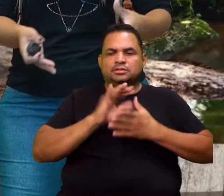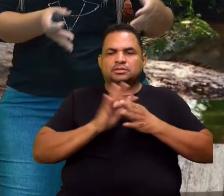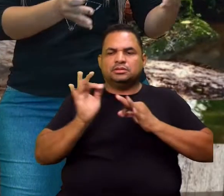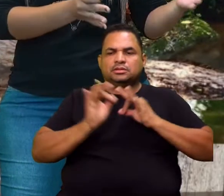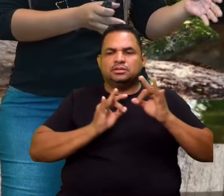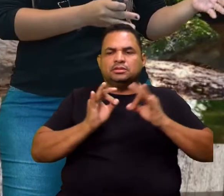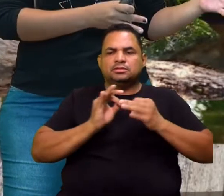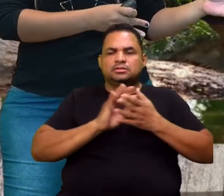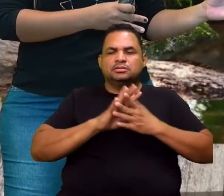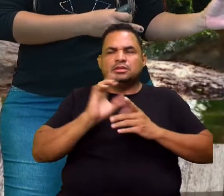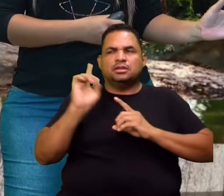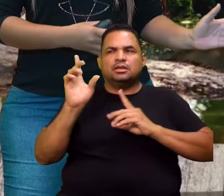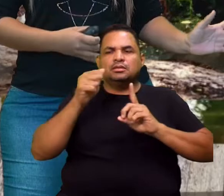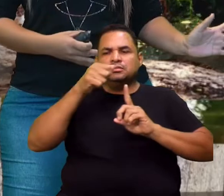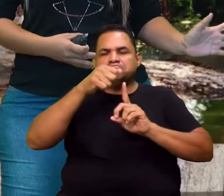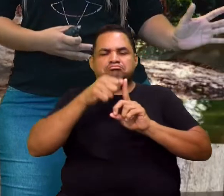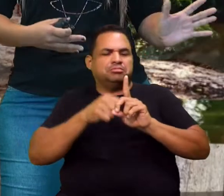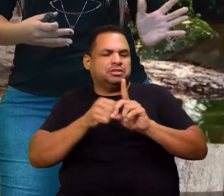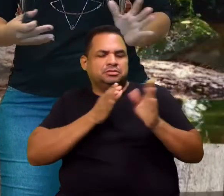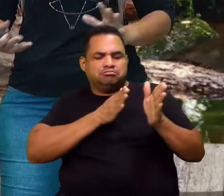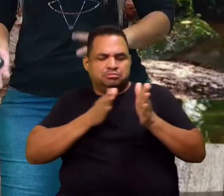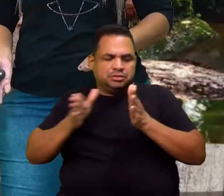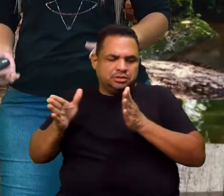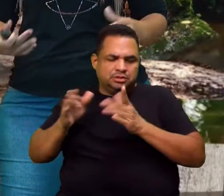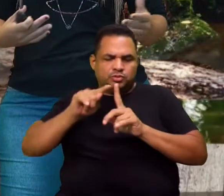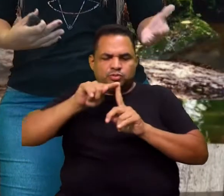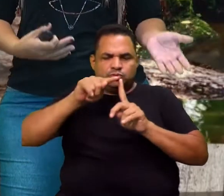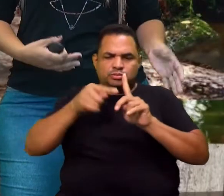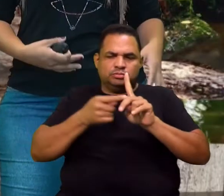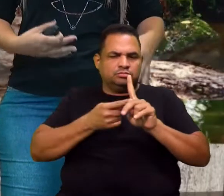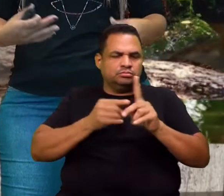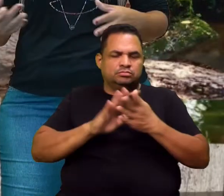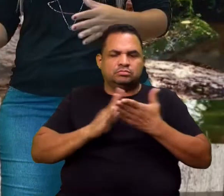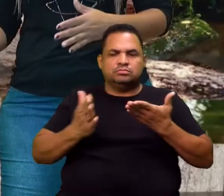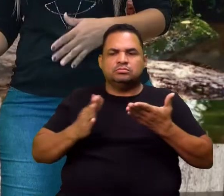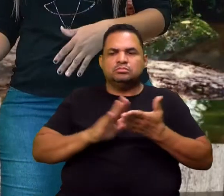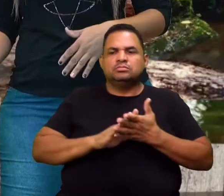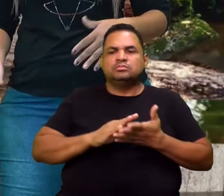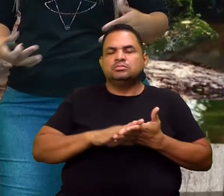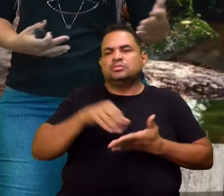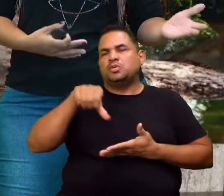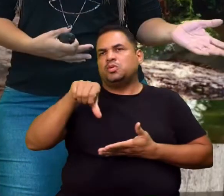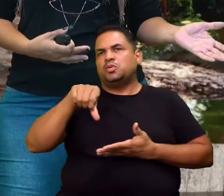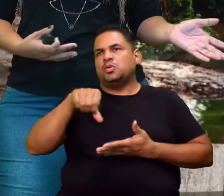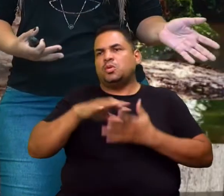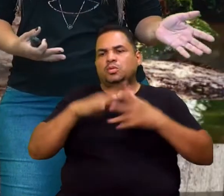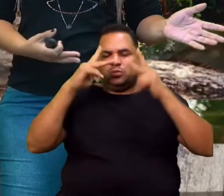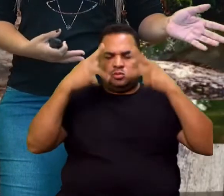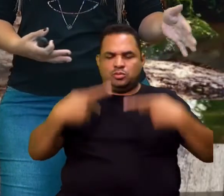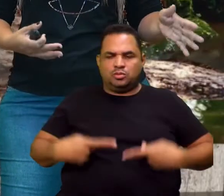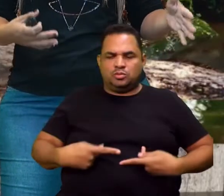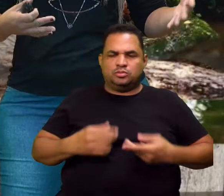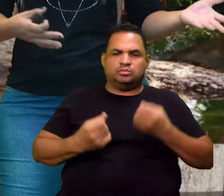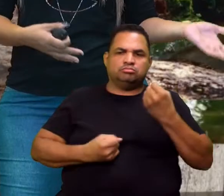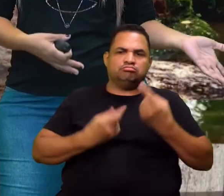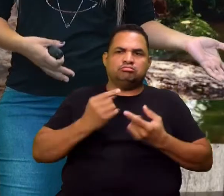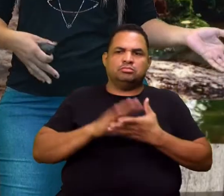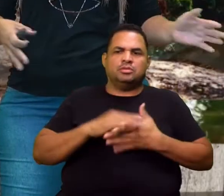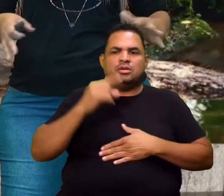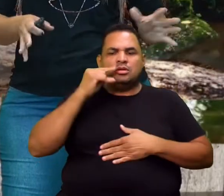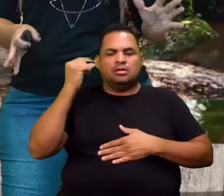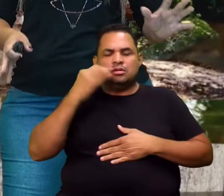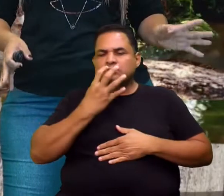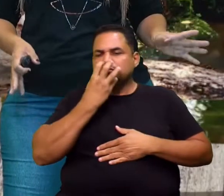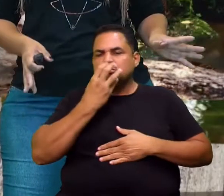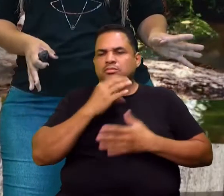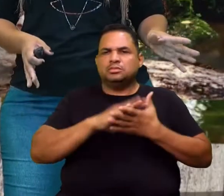meses, cada espécie vai ter um período de gestação diferenciado. A espécie humana, os 9 meses, e alguns animais, por exemplo, os nossos gatos, cães, 3 meses,